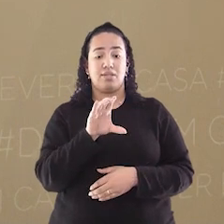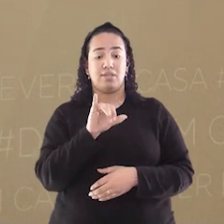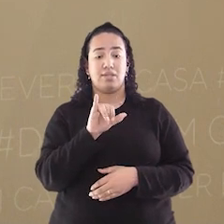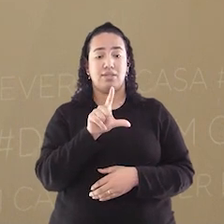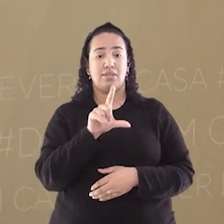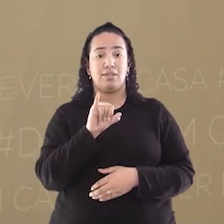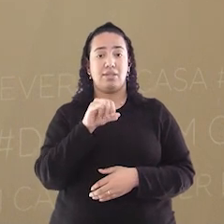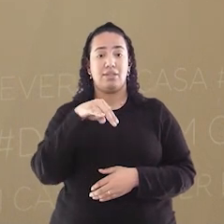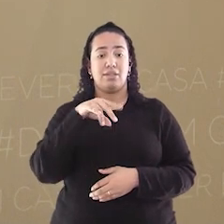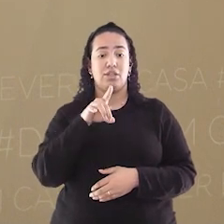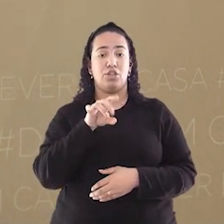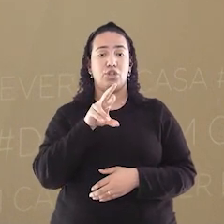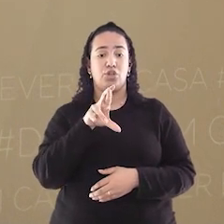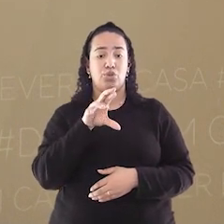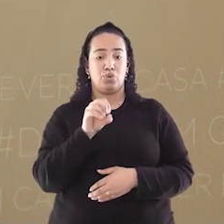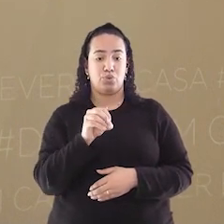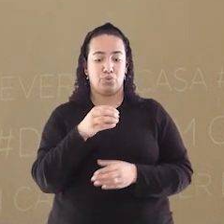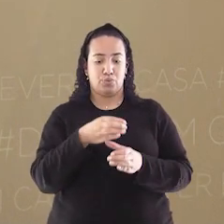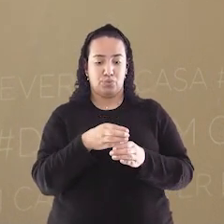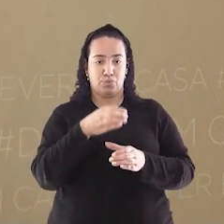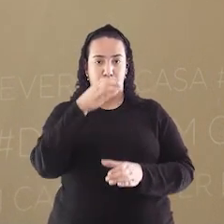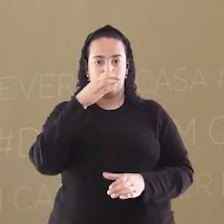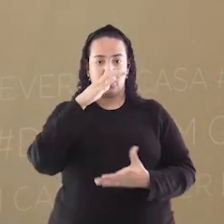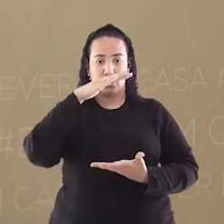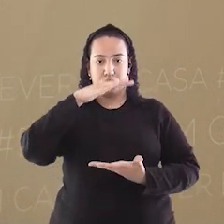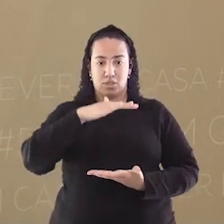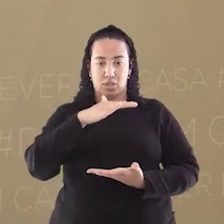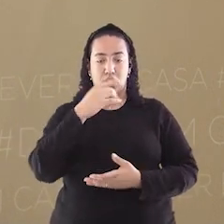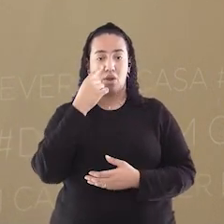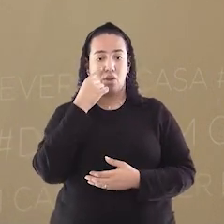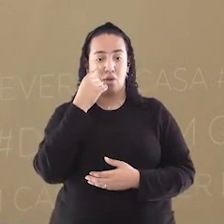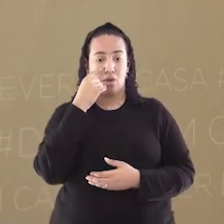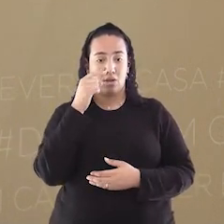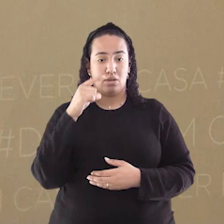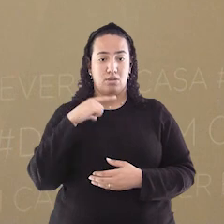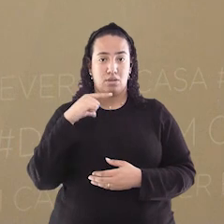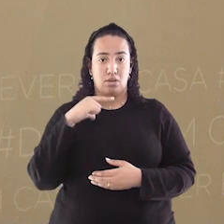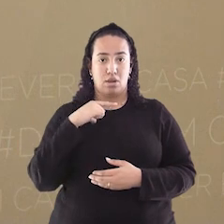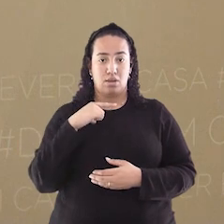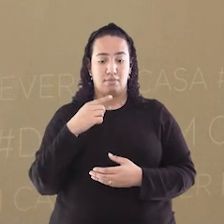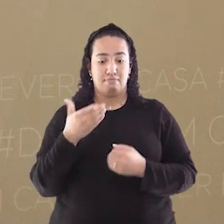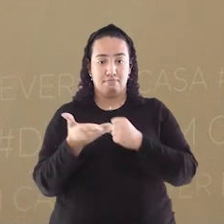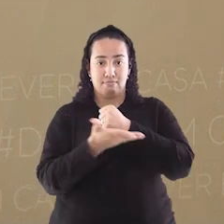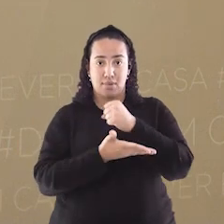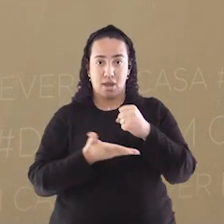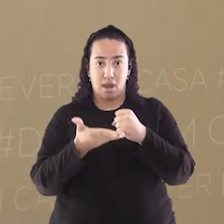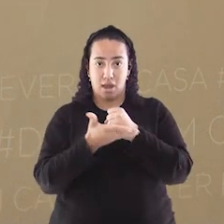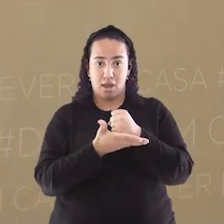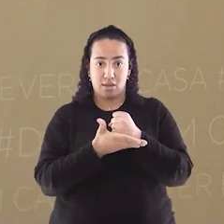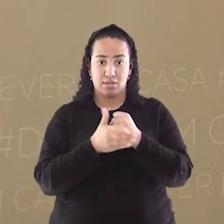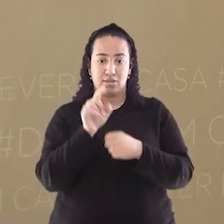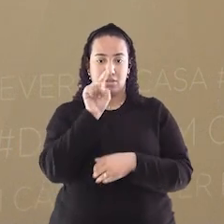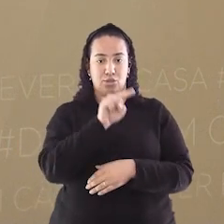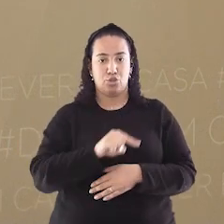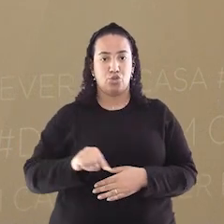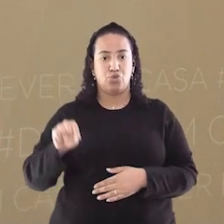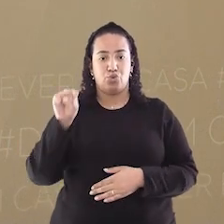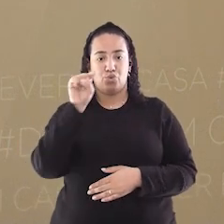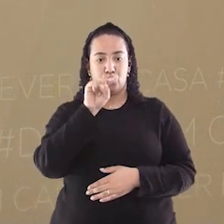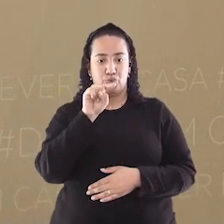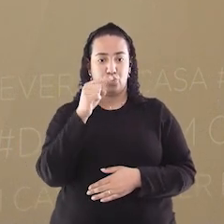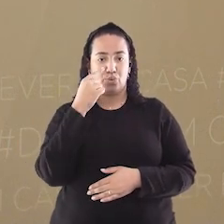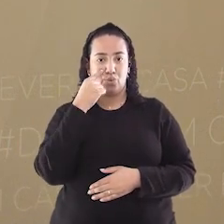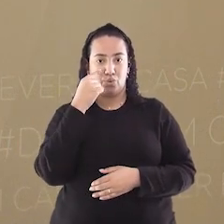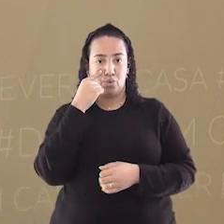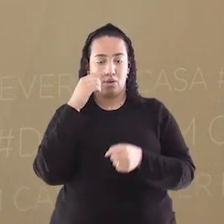O cilindro, ele tem duas tampas circulares. Duas bases opostas. Isso quer dizer que uma